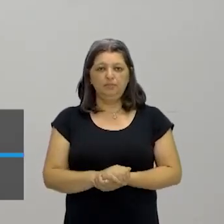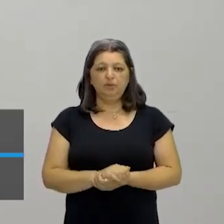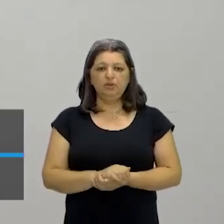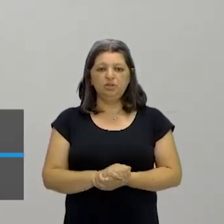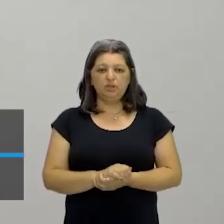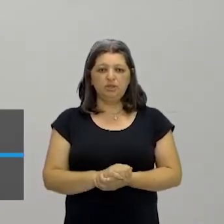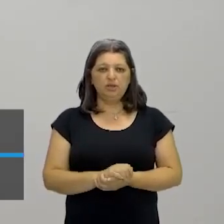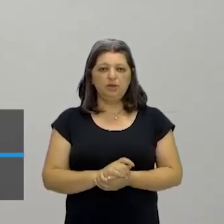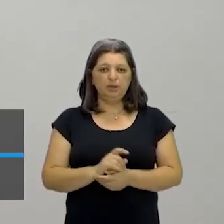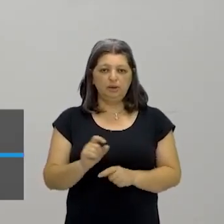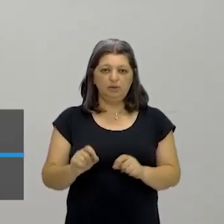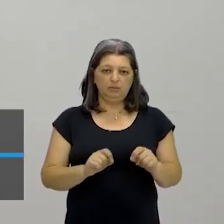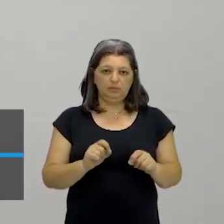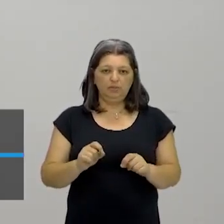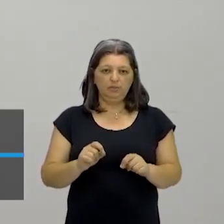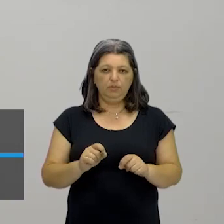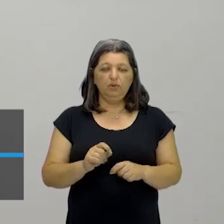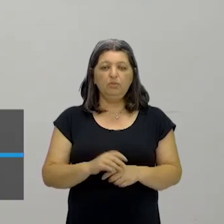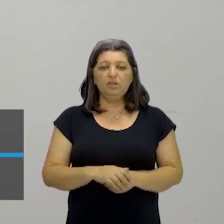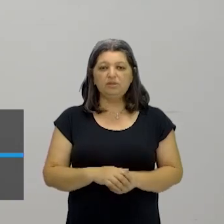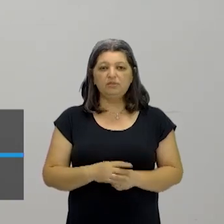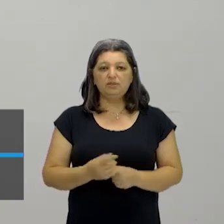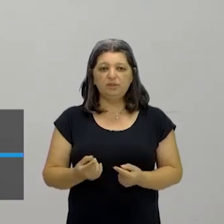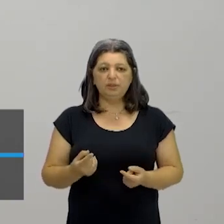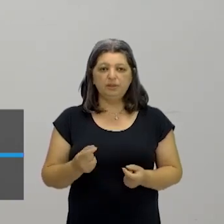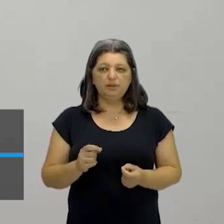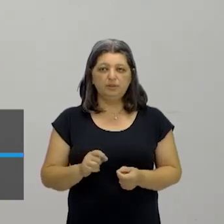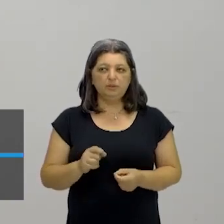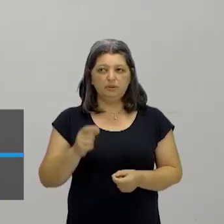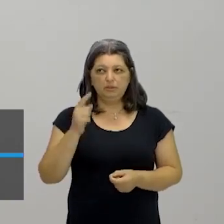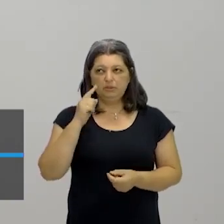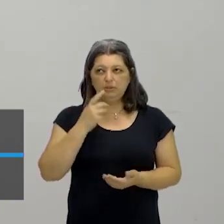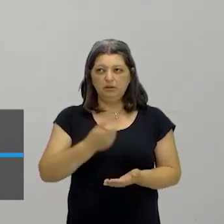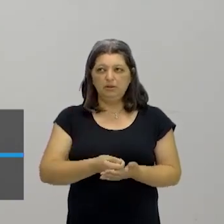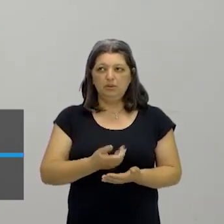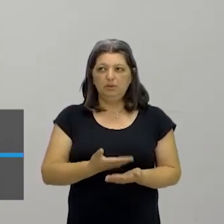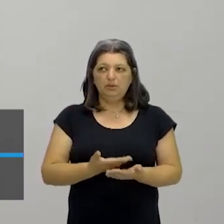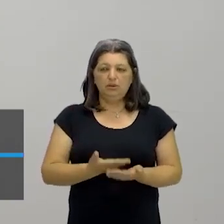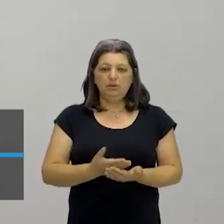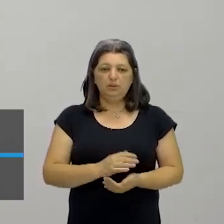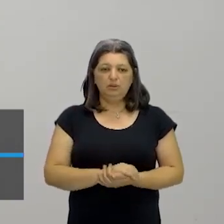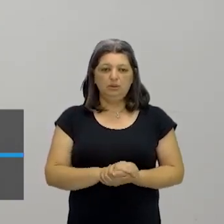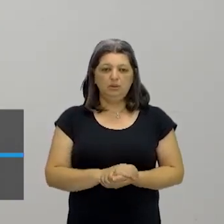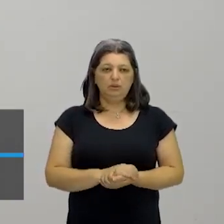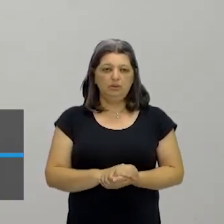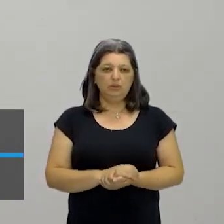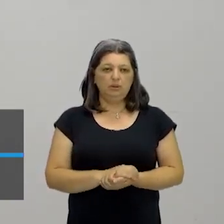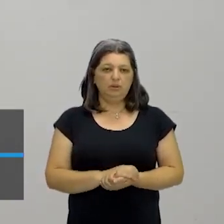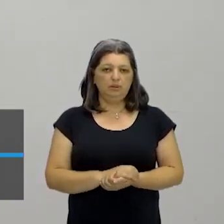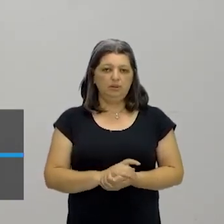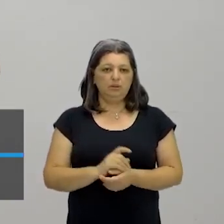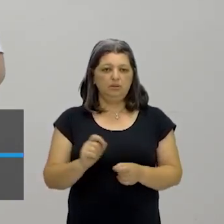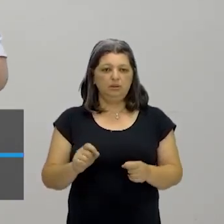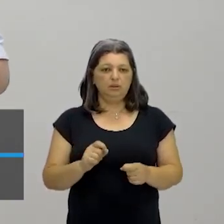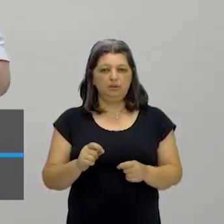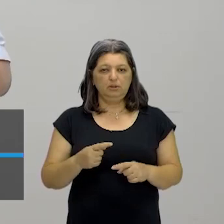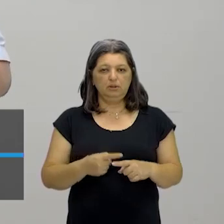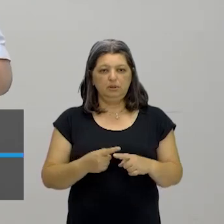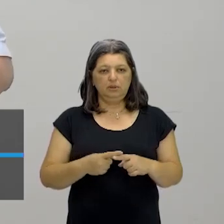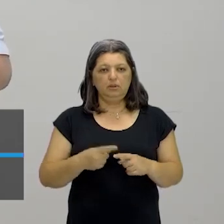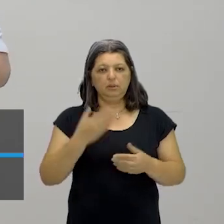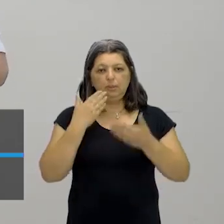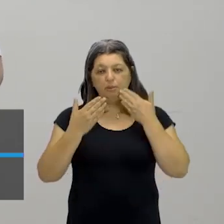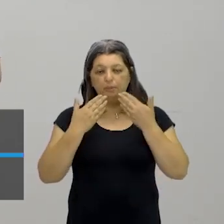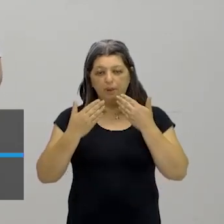aprofundar. Se aprofundar como? Assistindo as aulas anteriores, pesquisando coisas no YouTube, conversando com os seus